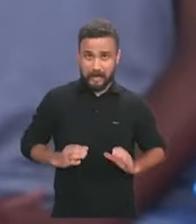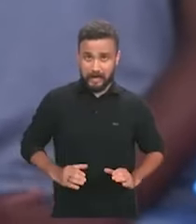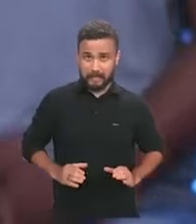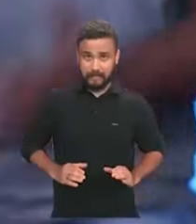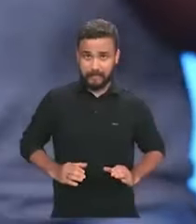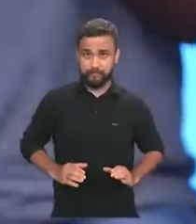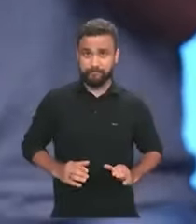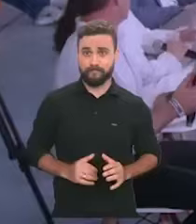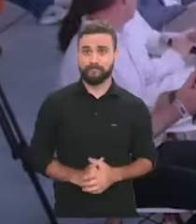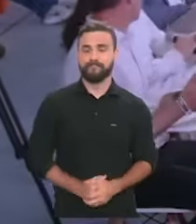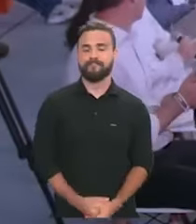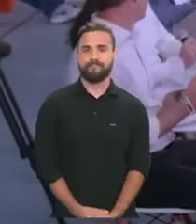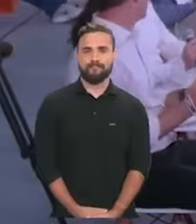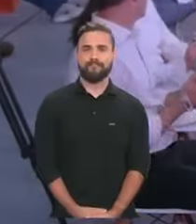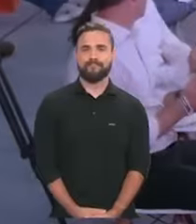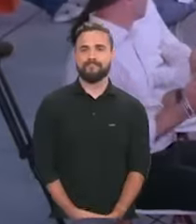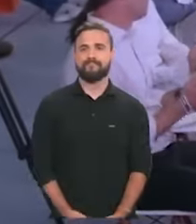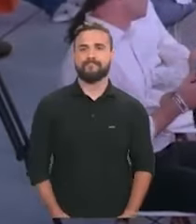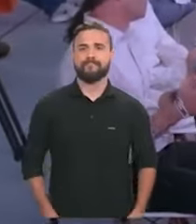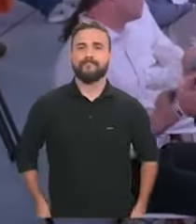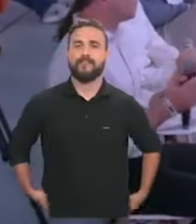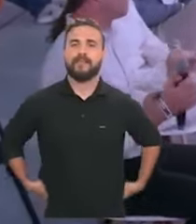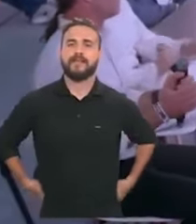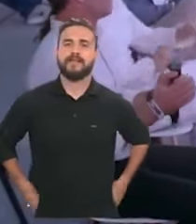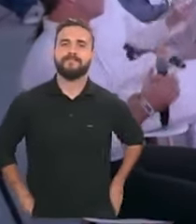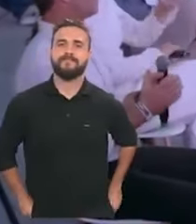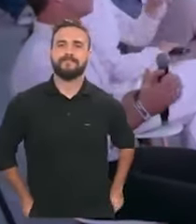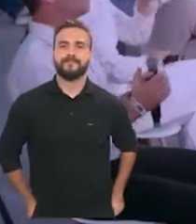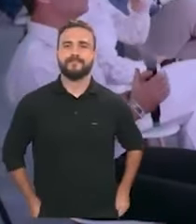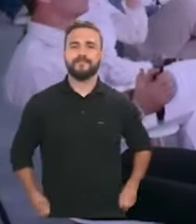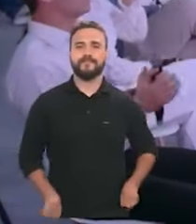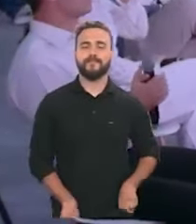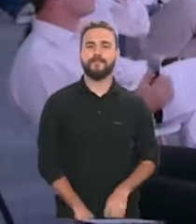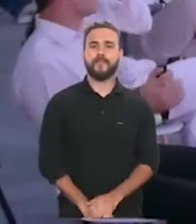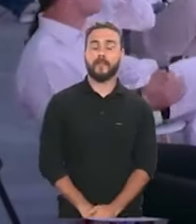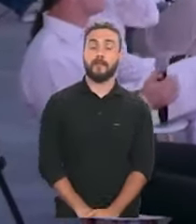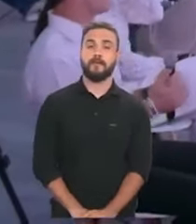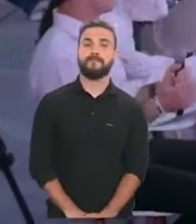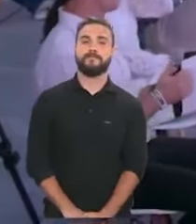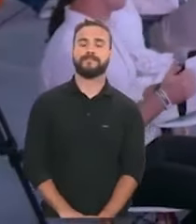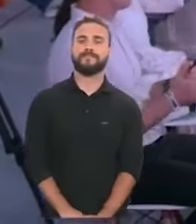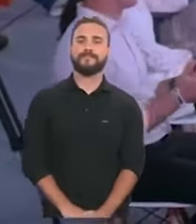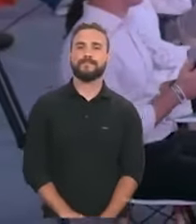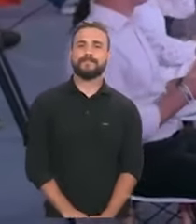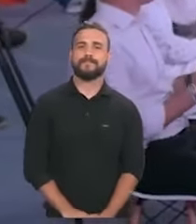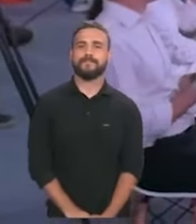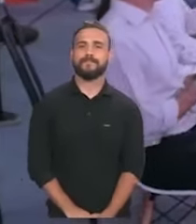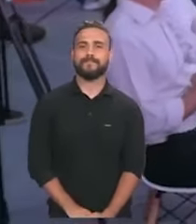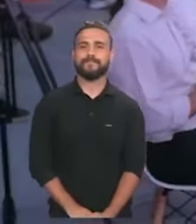Fantástico. Bacana. Fantástico. Júlio,